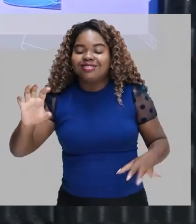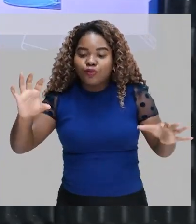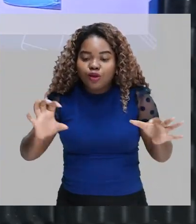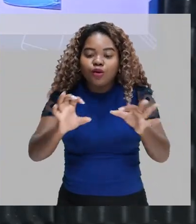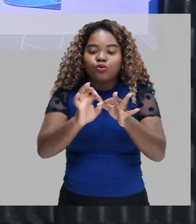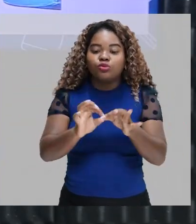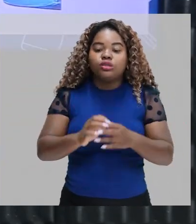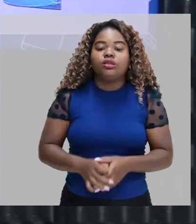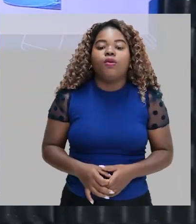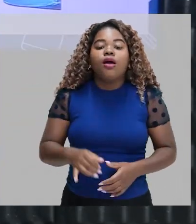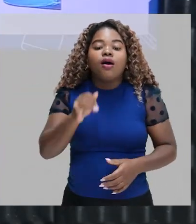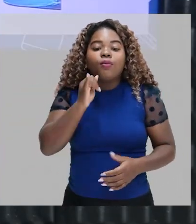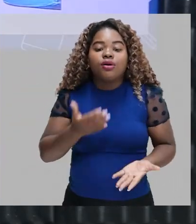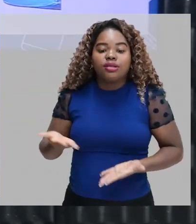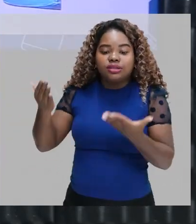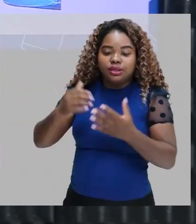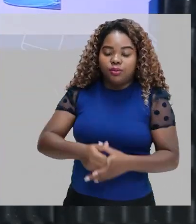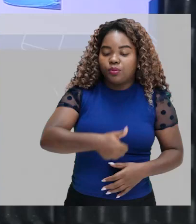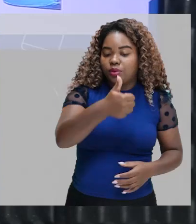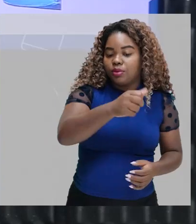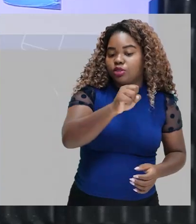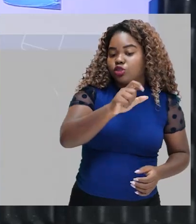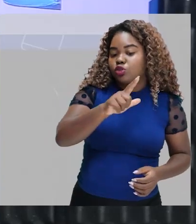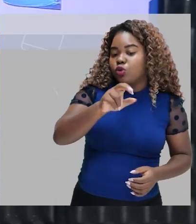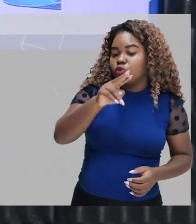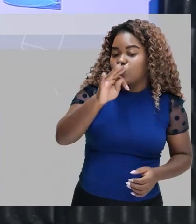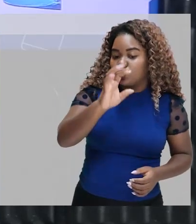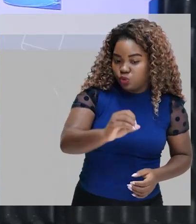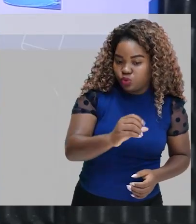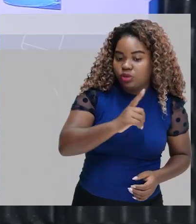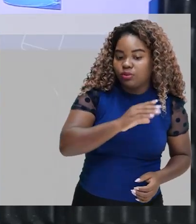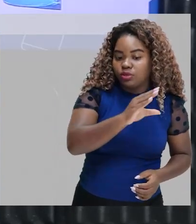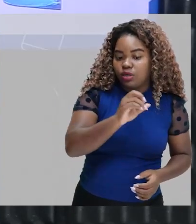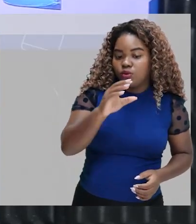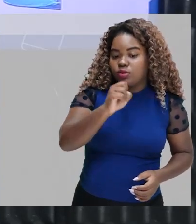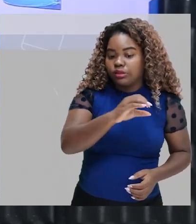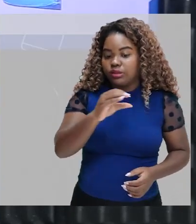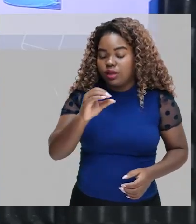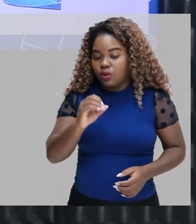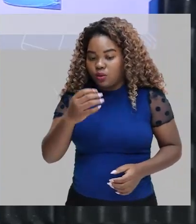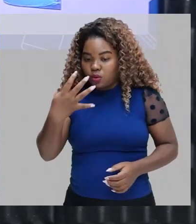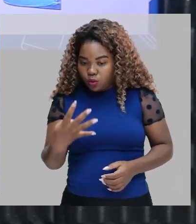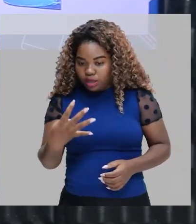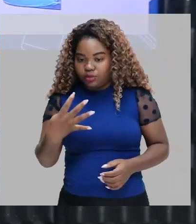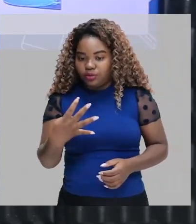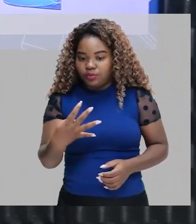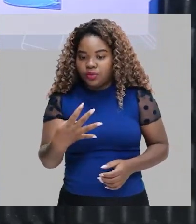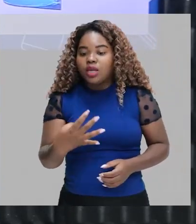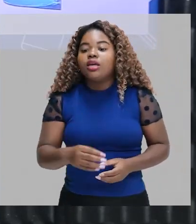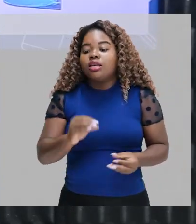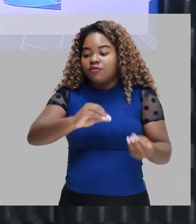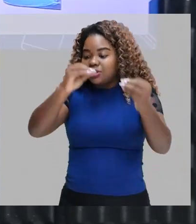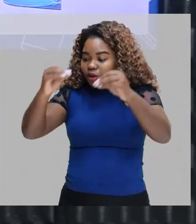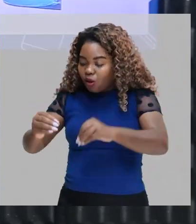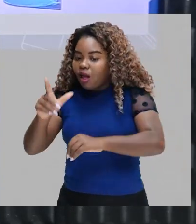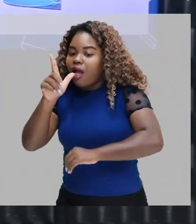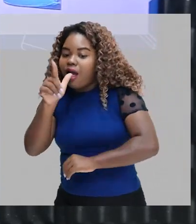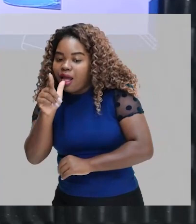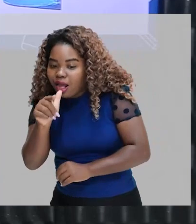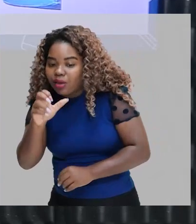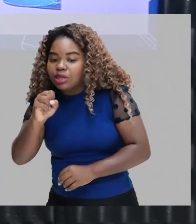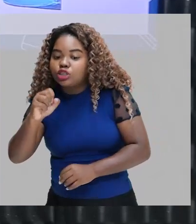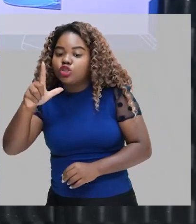sendo dissolvido na água. A água ela é conhecida como solvente